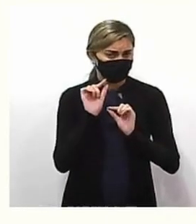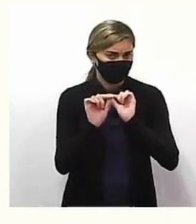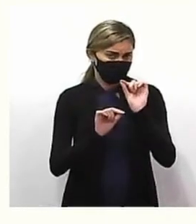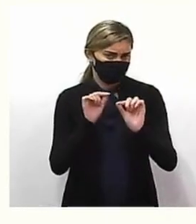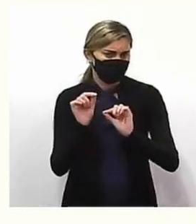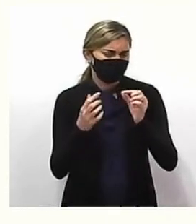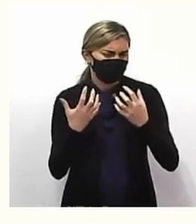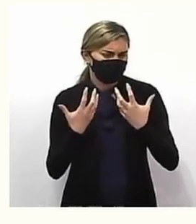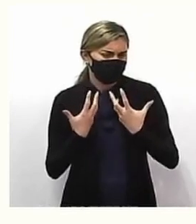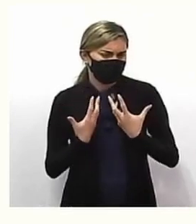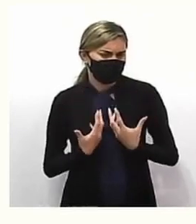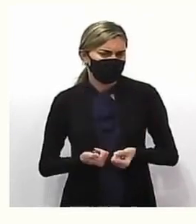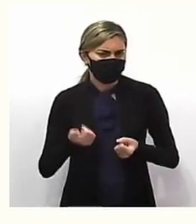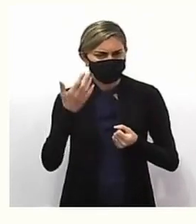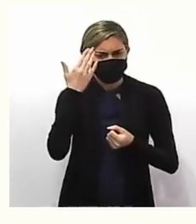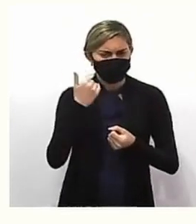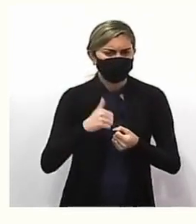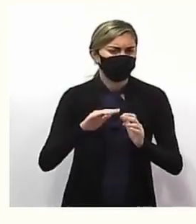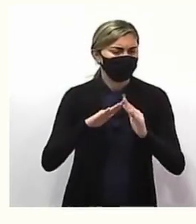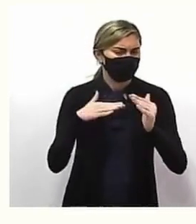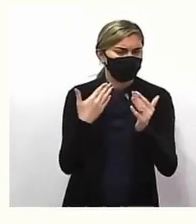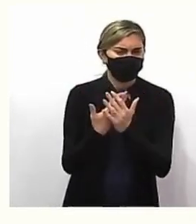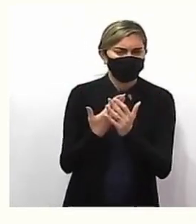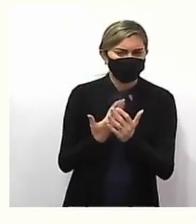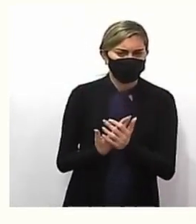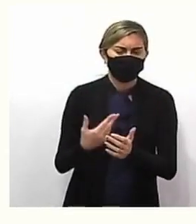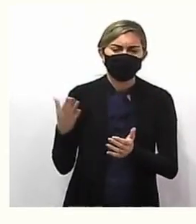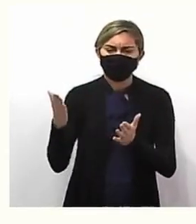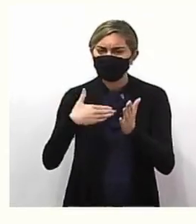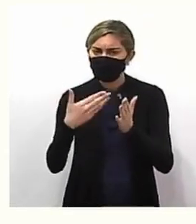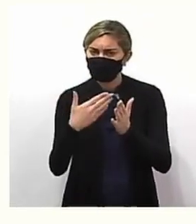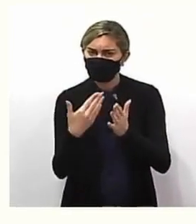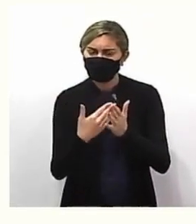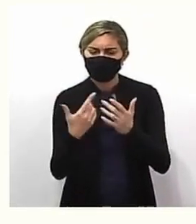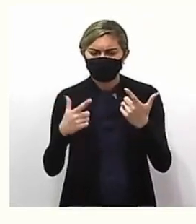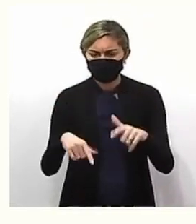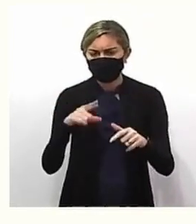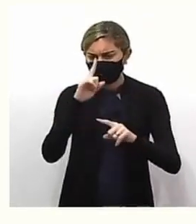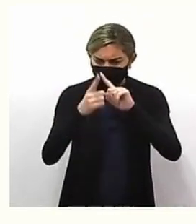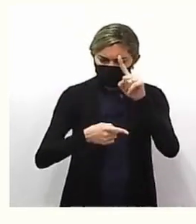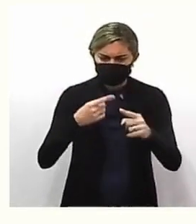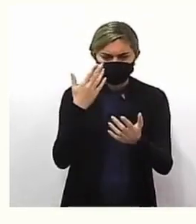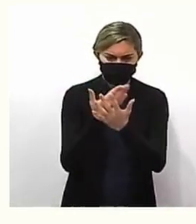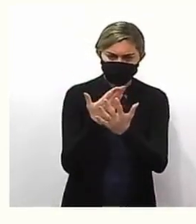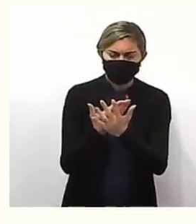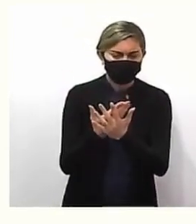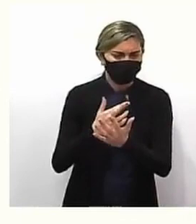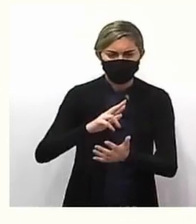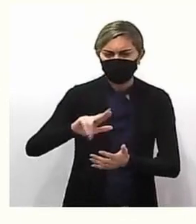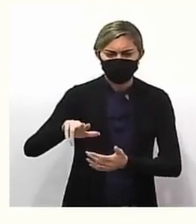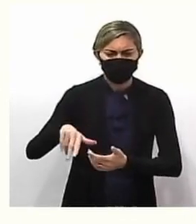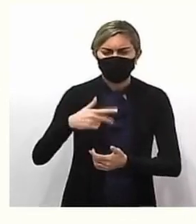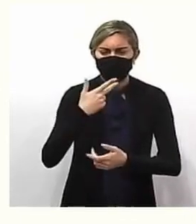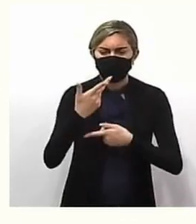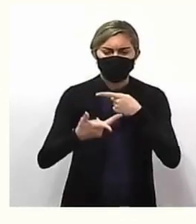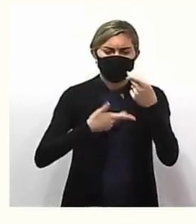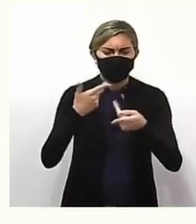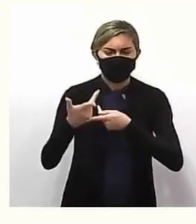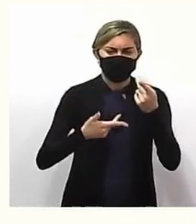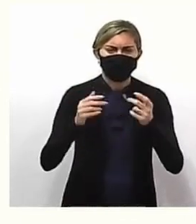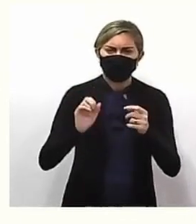Estamos cansados de saber que nem na escola, nem nos livros onde mandam a gente estudar, não se fala da